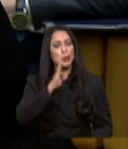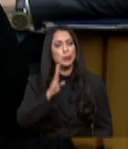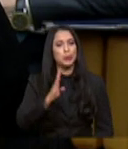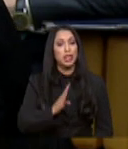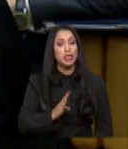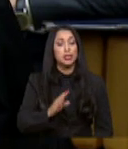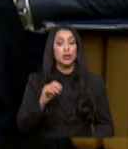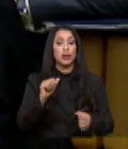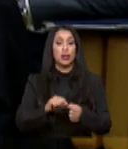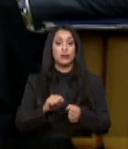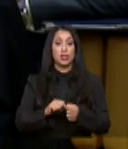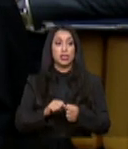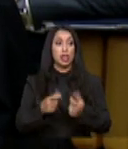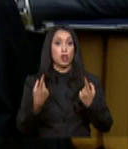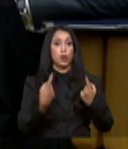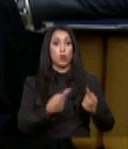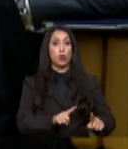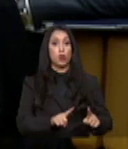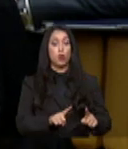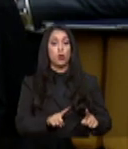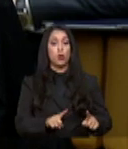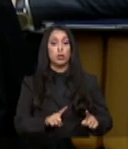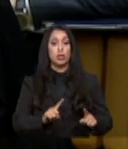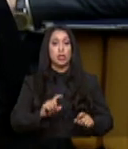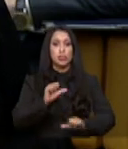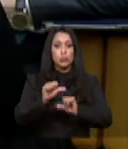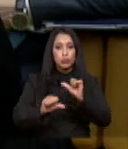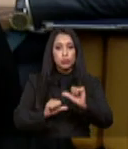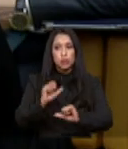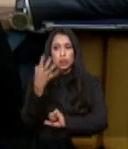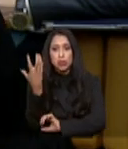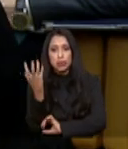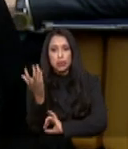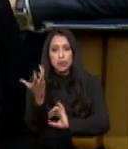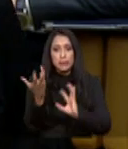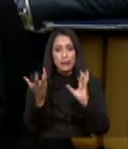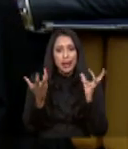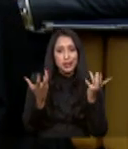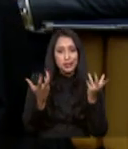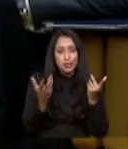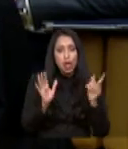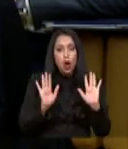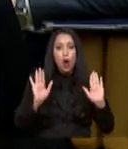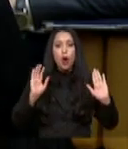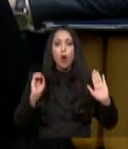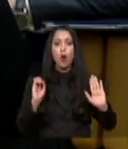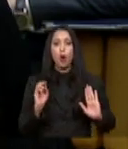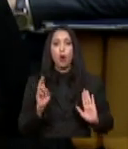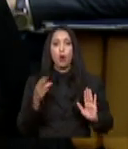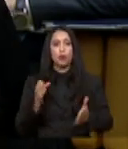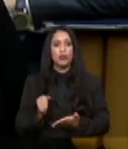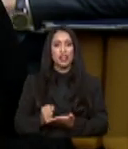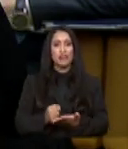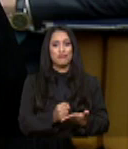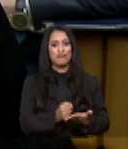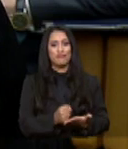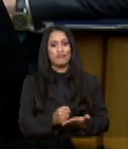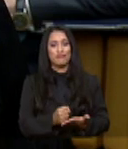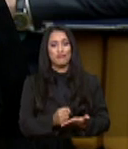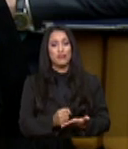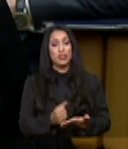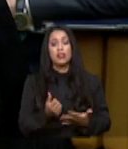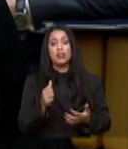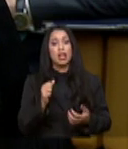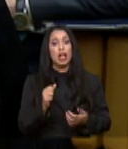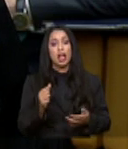no combate às mudanças climáticas ou ele continuará auxiliando tudo isso que nós estamos